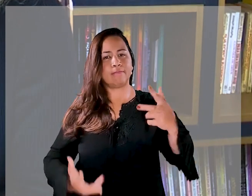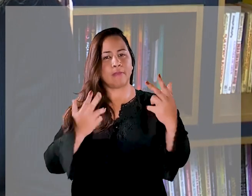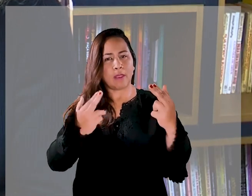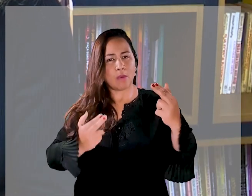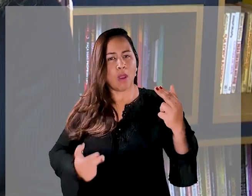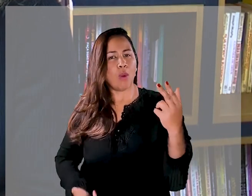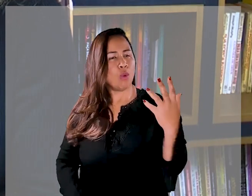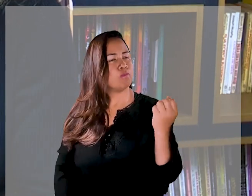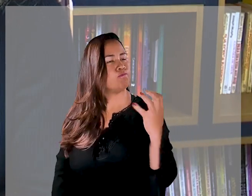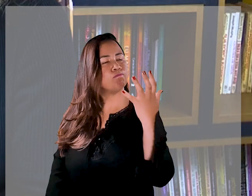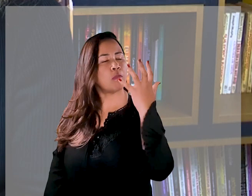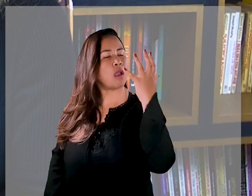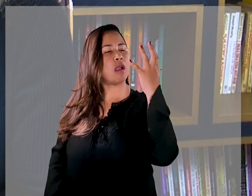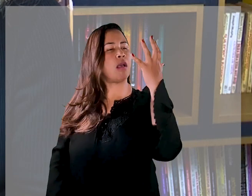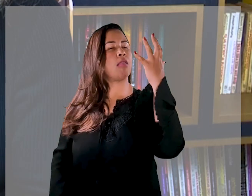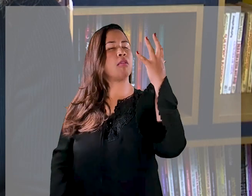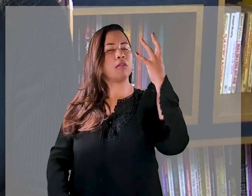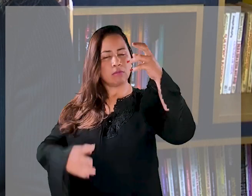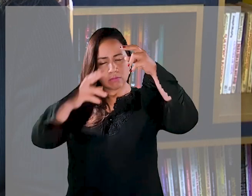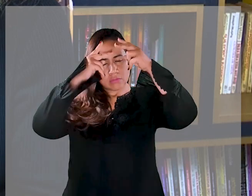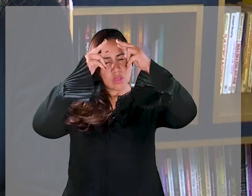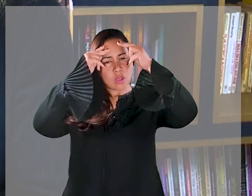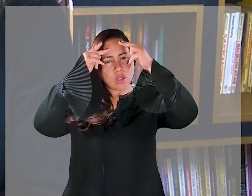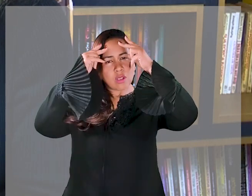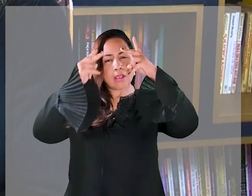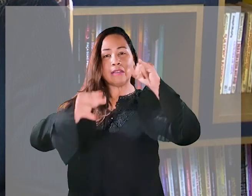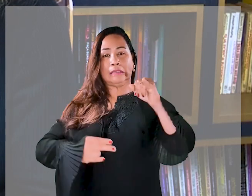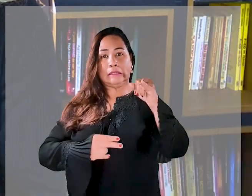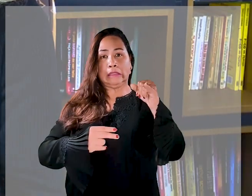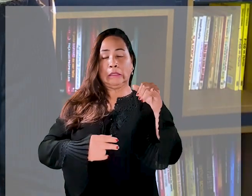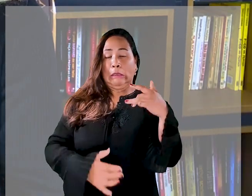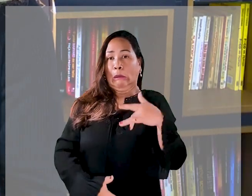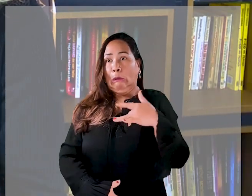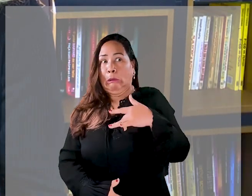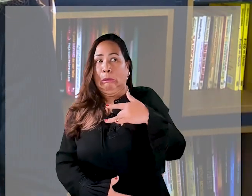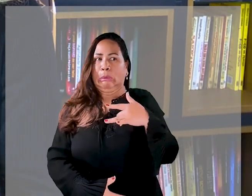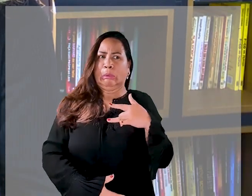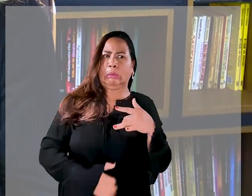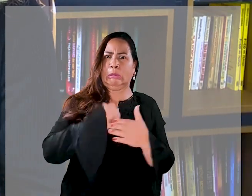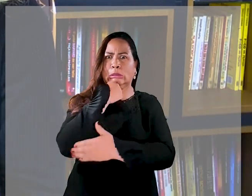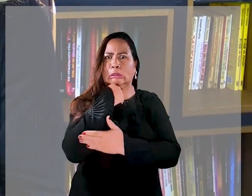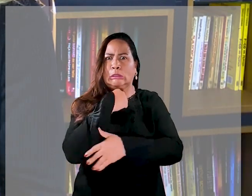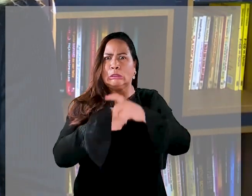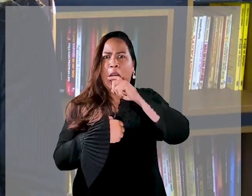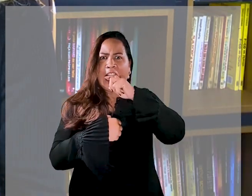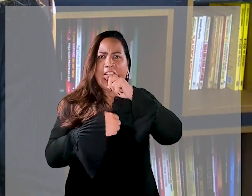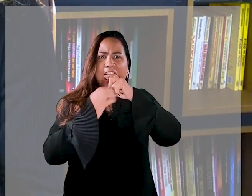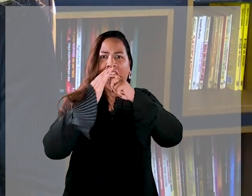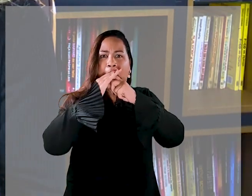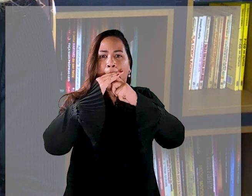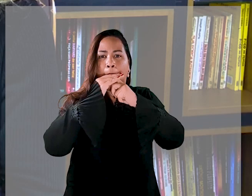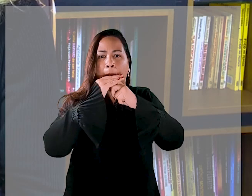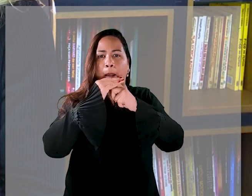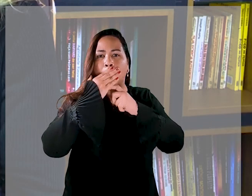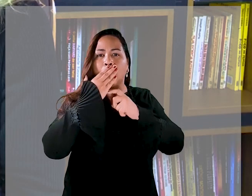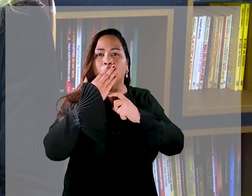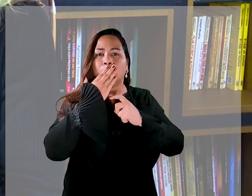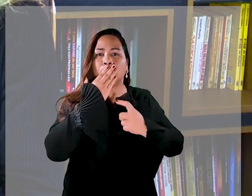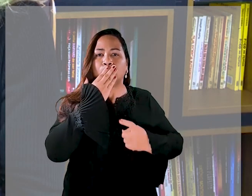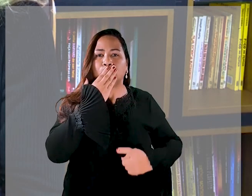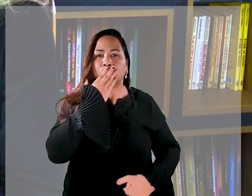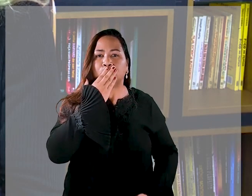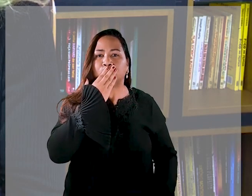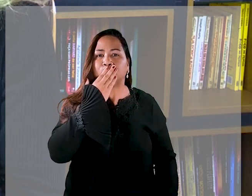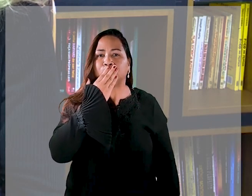neurônios. Se doeu, leva para casa que é teu, não é meu. Não doeu em mim, doeu em você. Então viu que lindo? Obrigada,